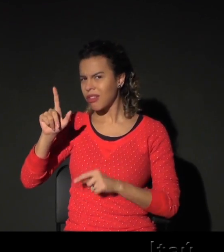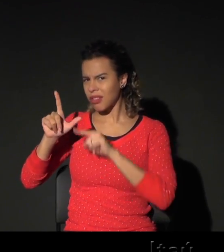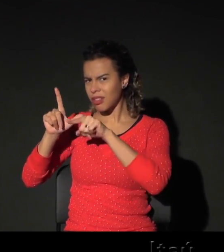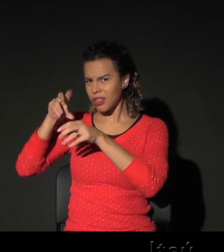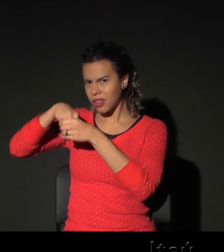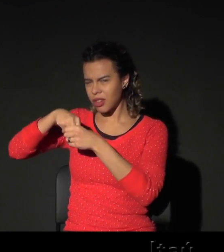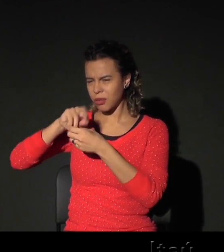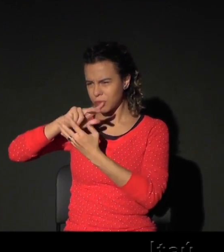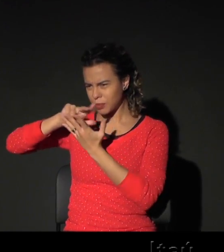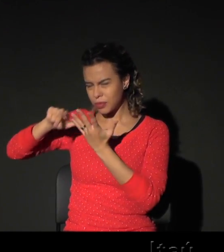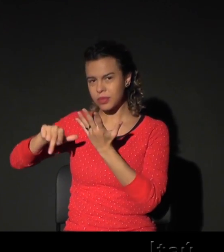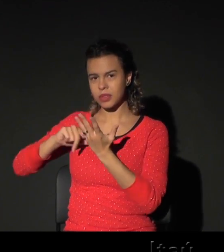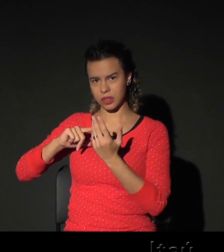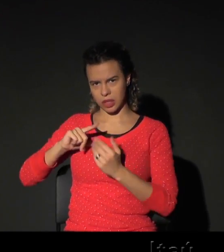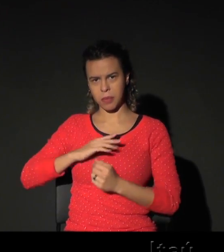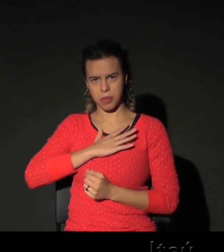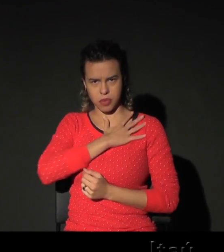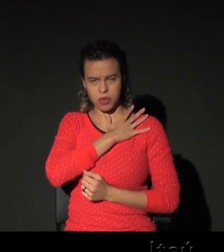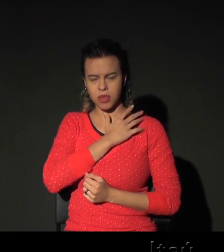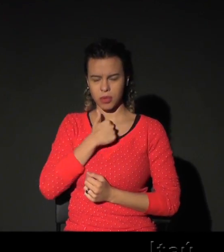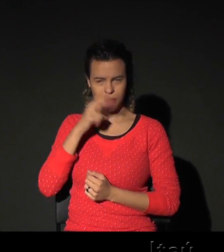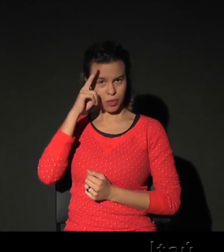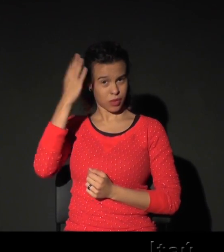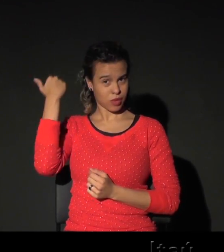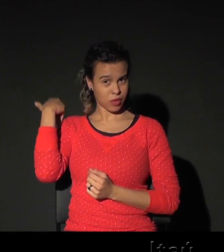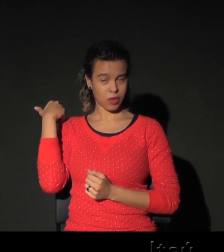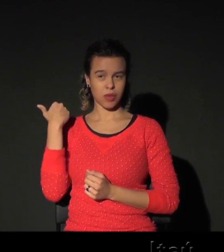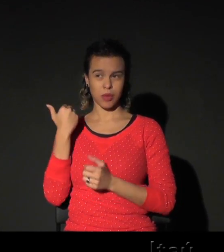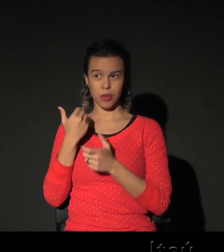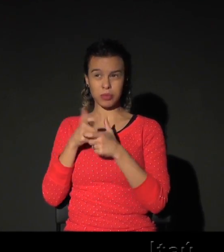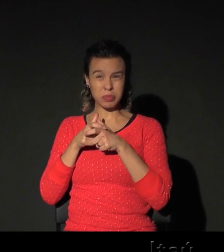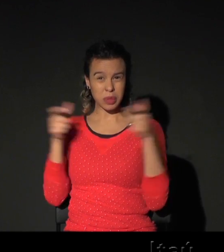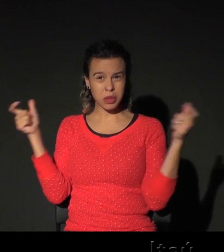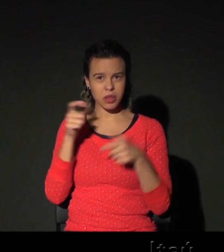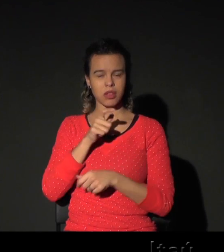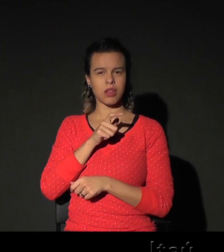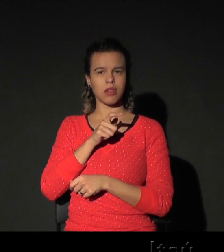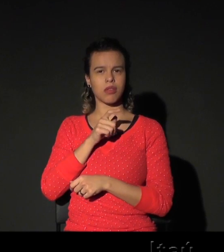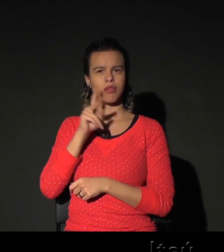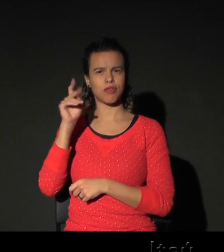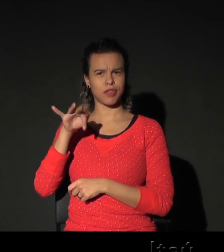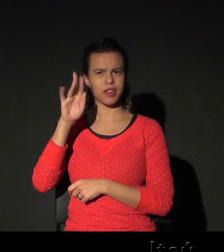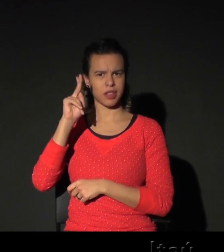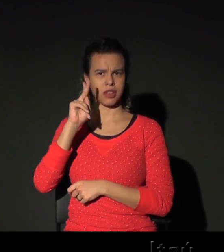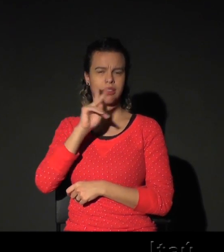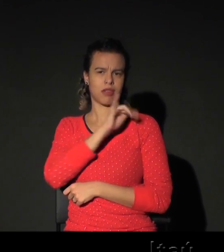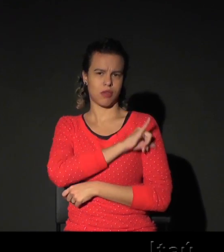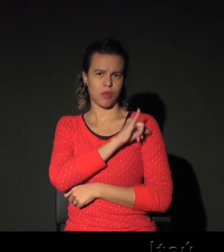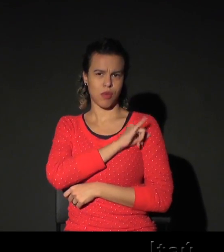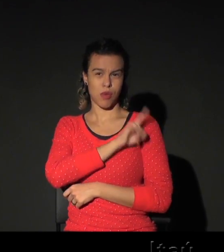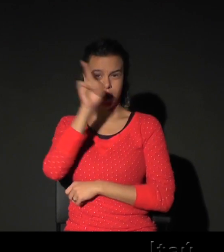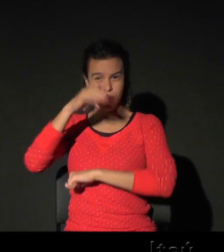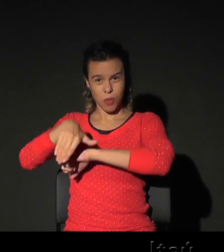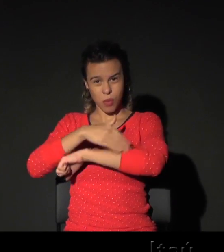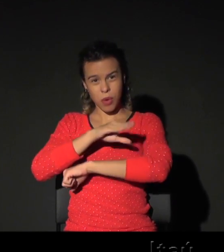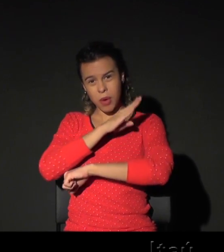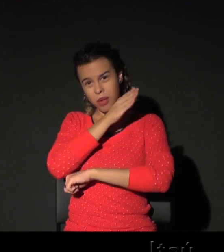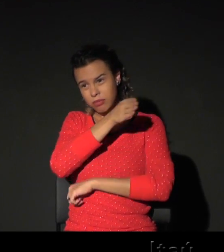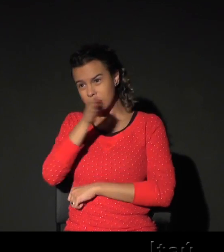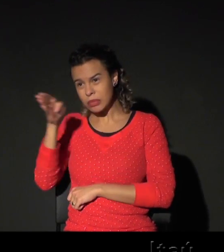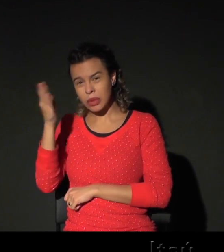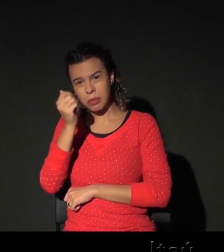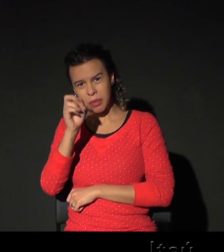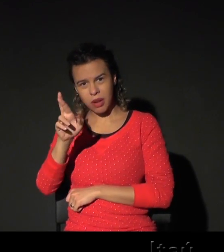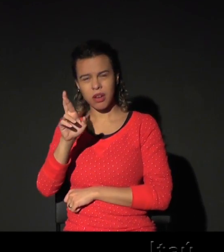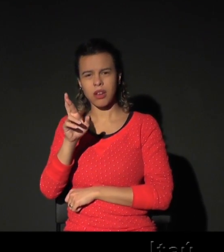enfim ainda tem esse tipo de preconceito me lembro que logo quando o fun explodiu no Rio de Janeiro se andava Augusta inteira em todos os bares né